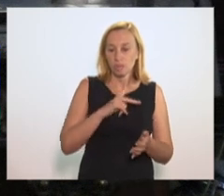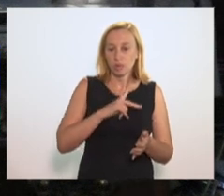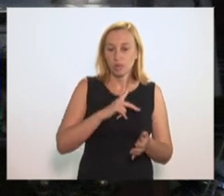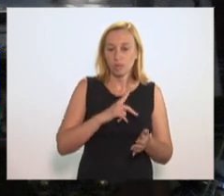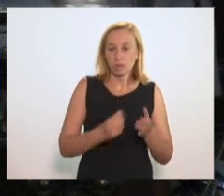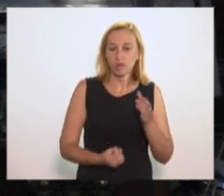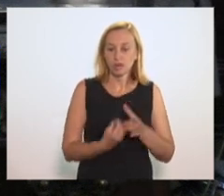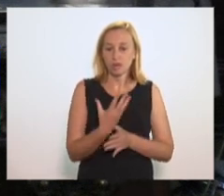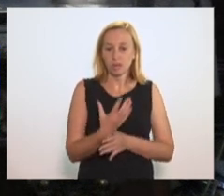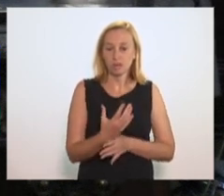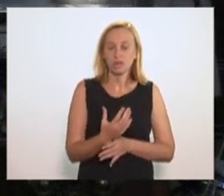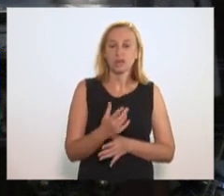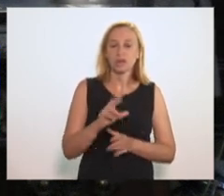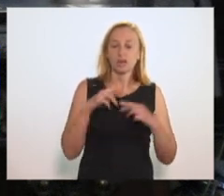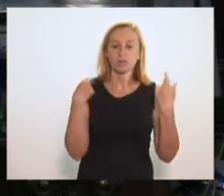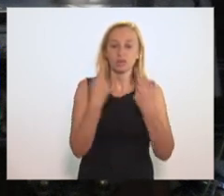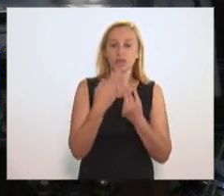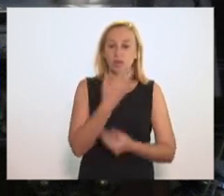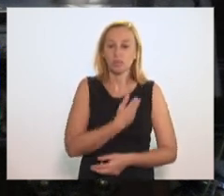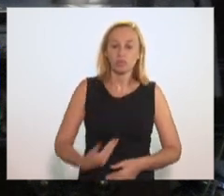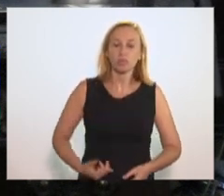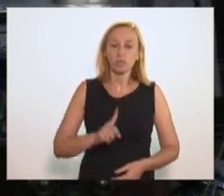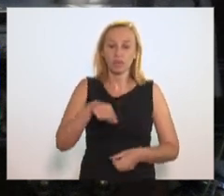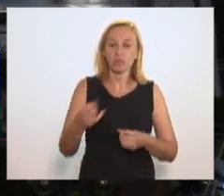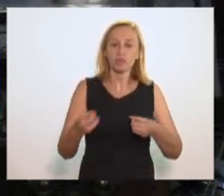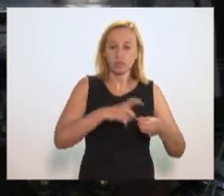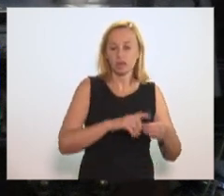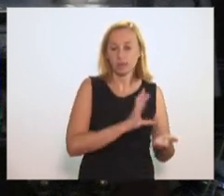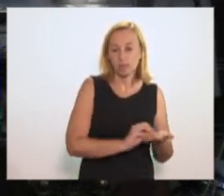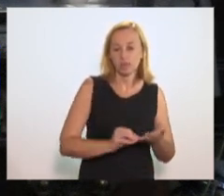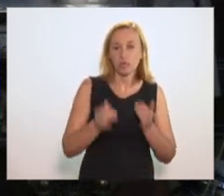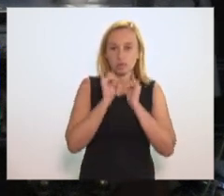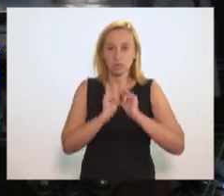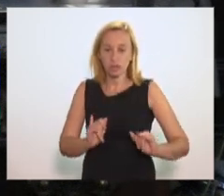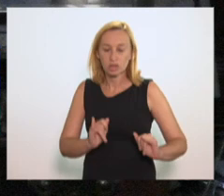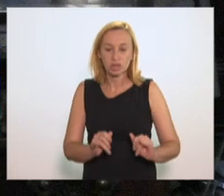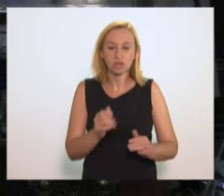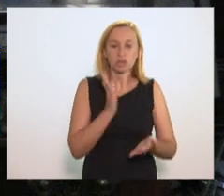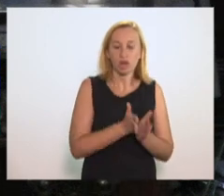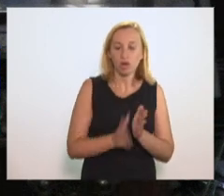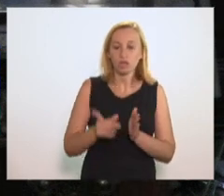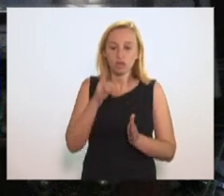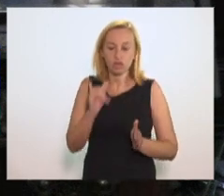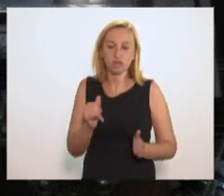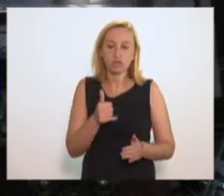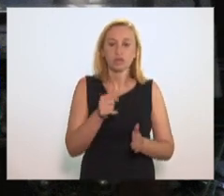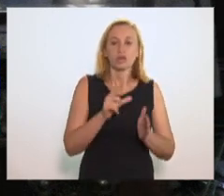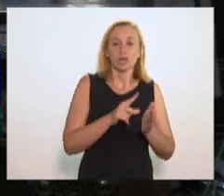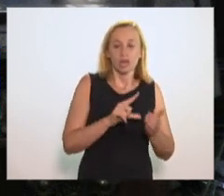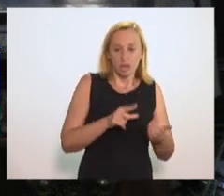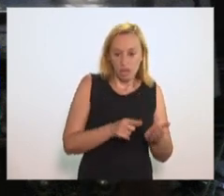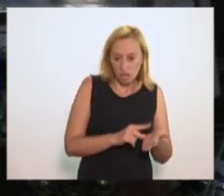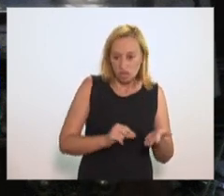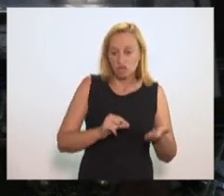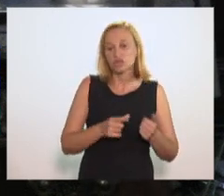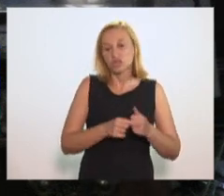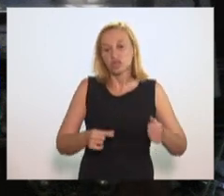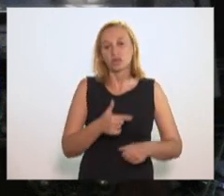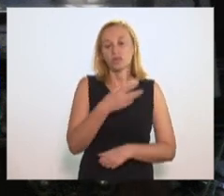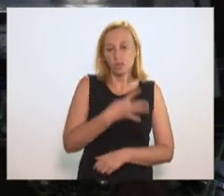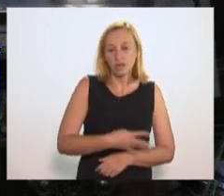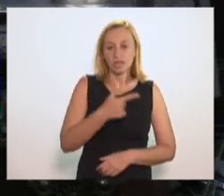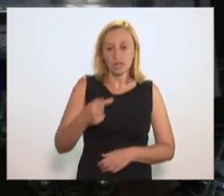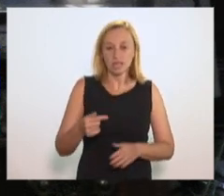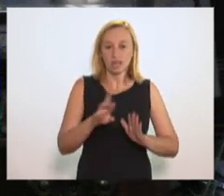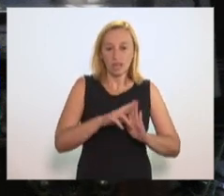audiência pública para depois retornar a pauta anuncio incluído na ordem do dia de acordo com o primeiro do artigo 47 do regimento interno em